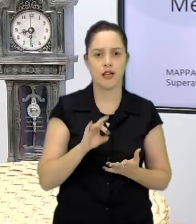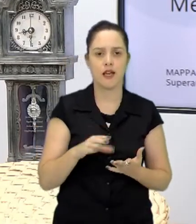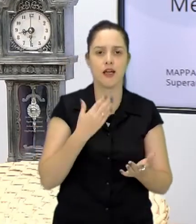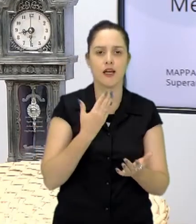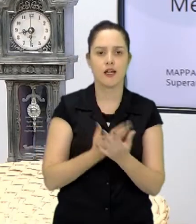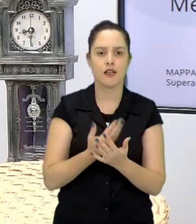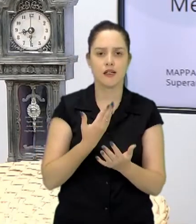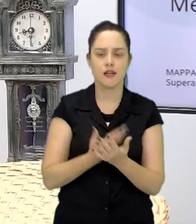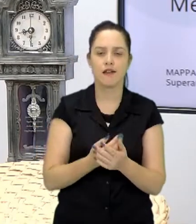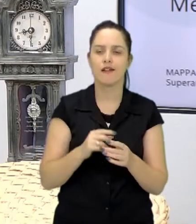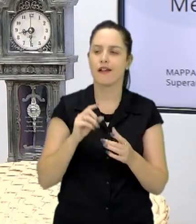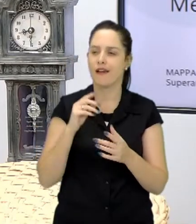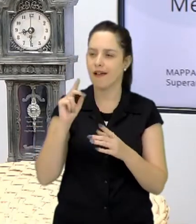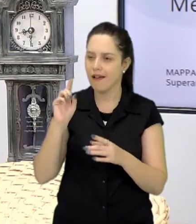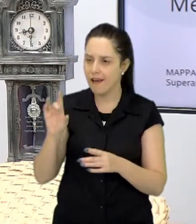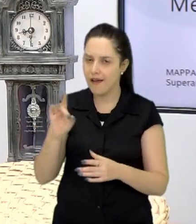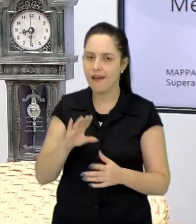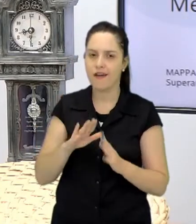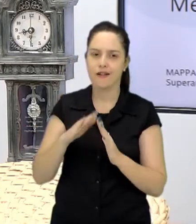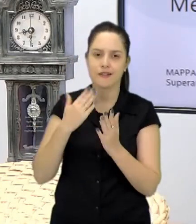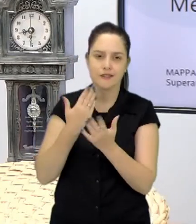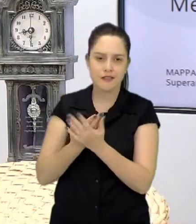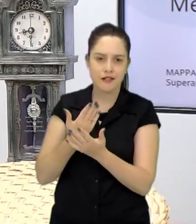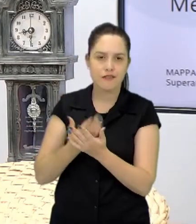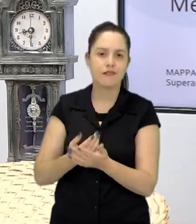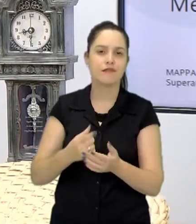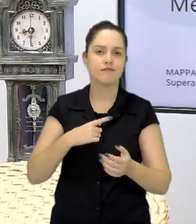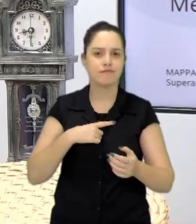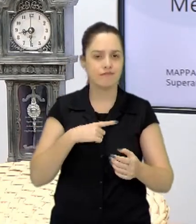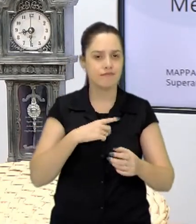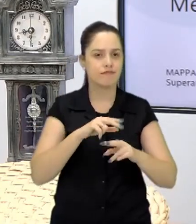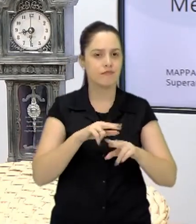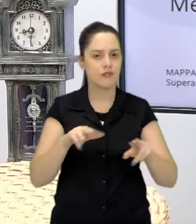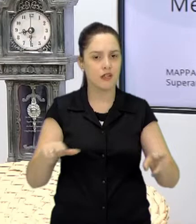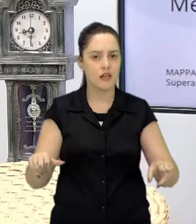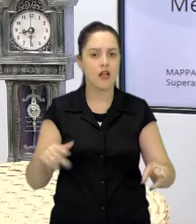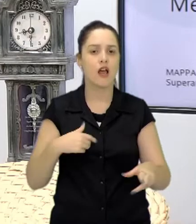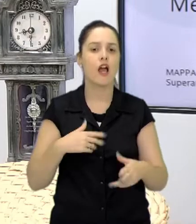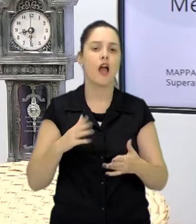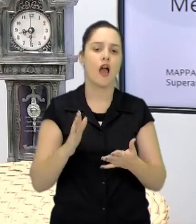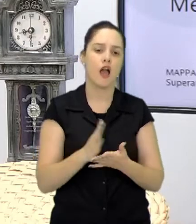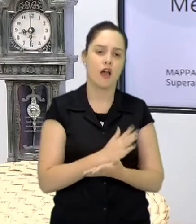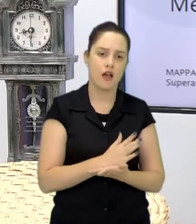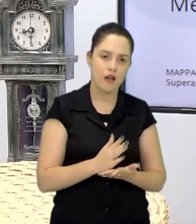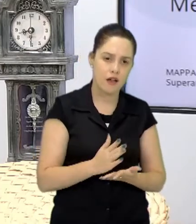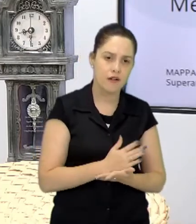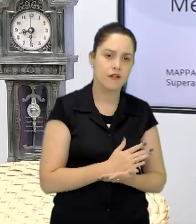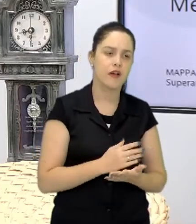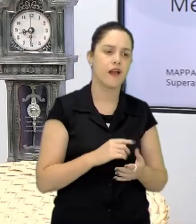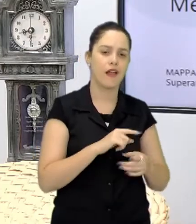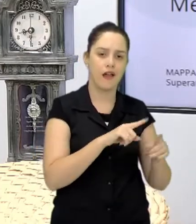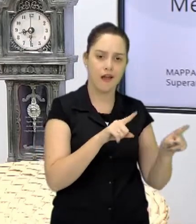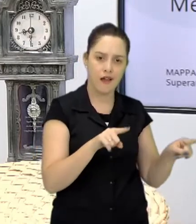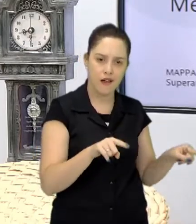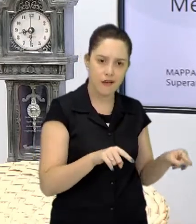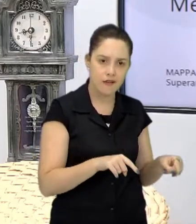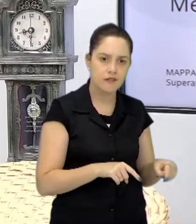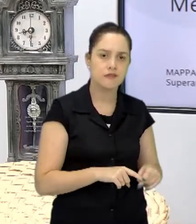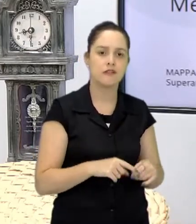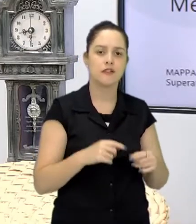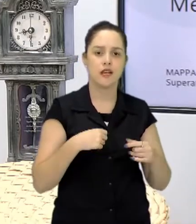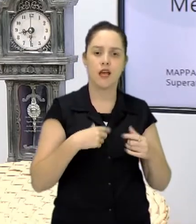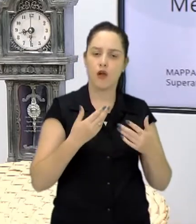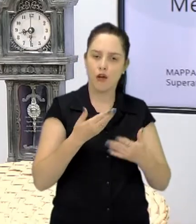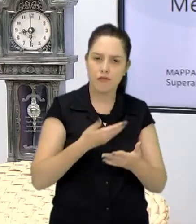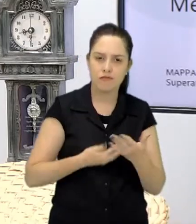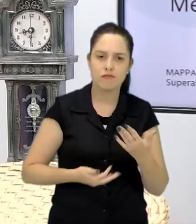cada escola, e dependendo das suas especificidades, tem escola quilombola, escola indígena, escola que está no campo, escola que está na cidade,